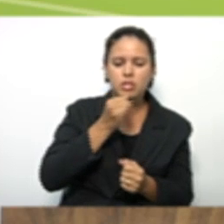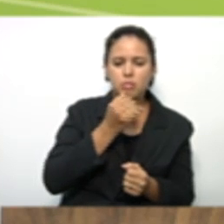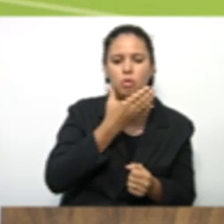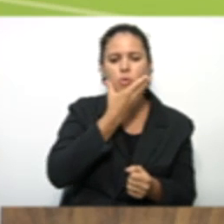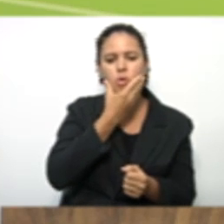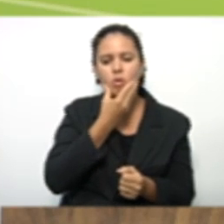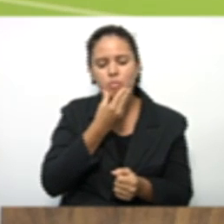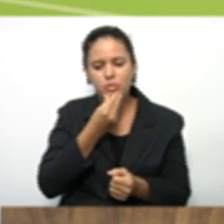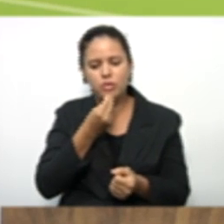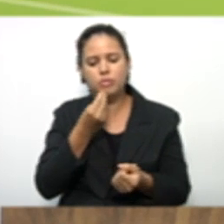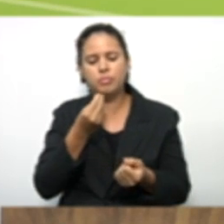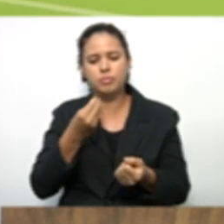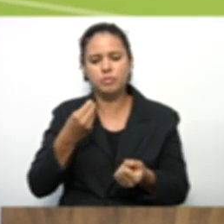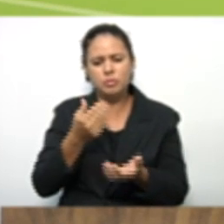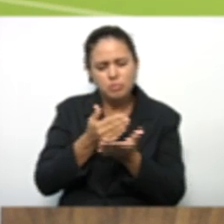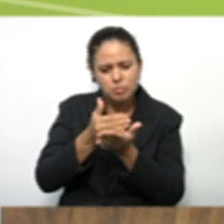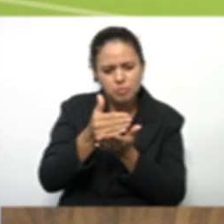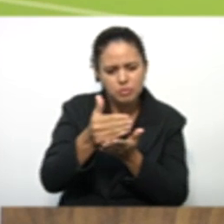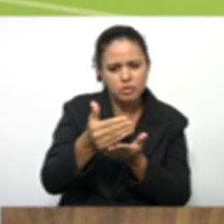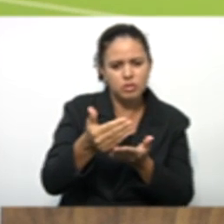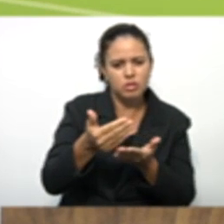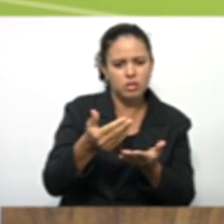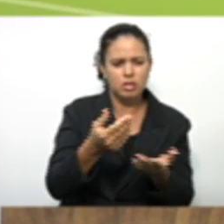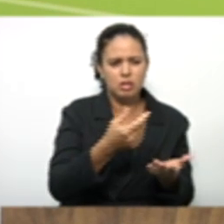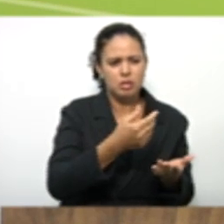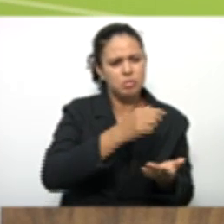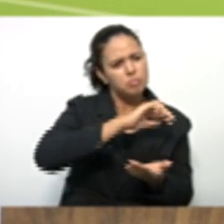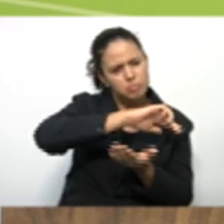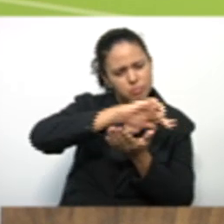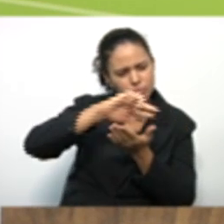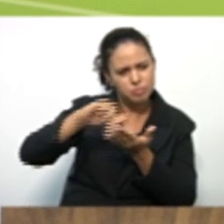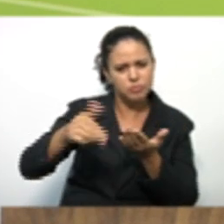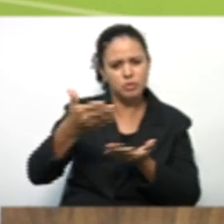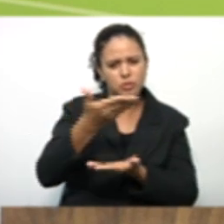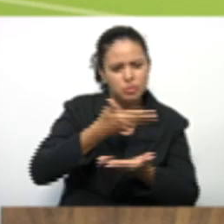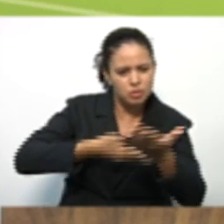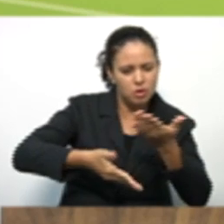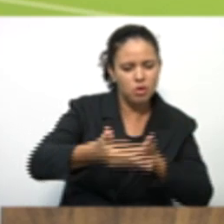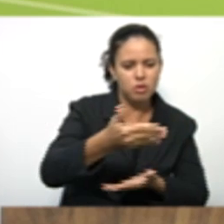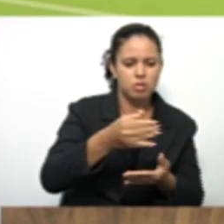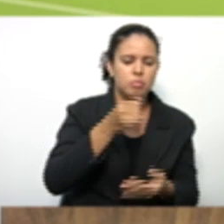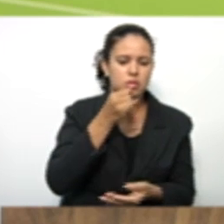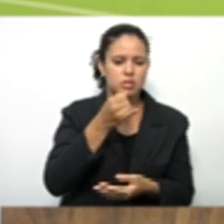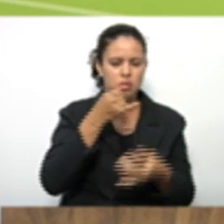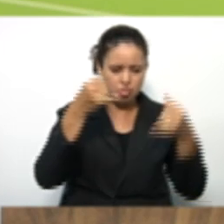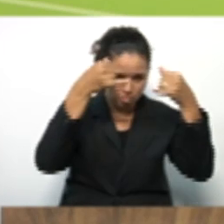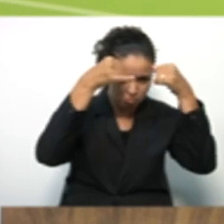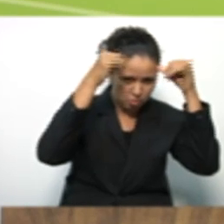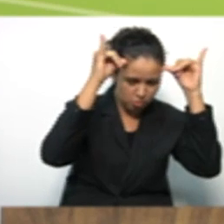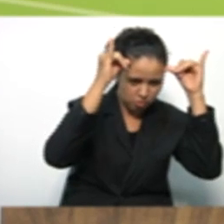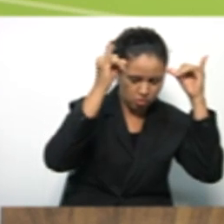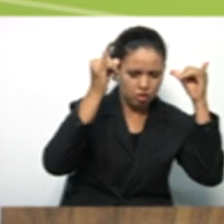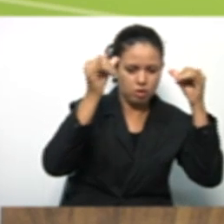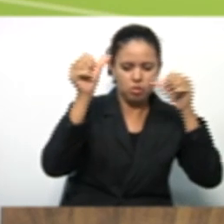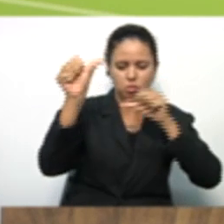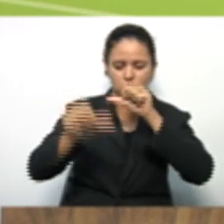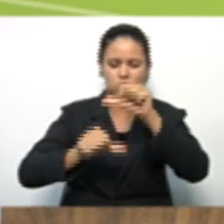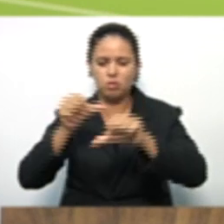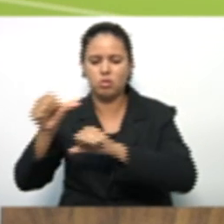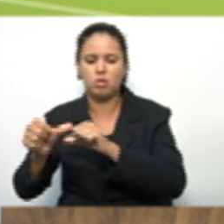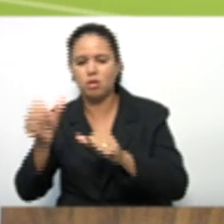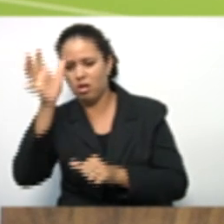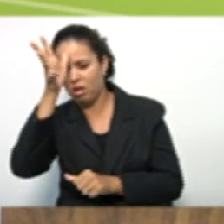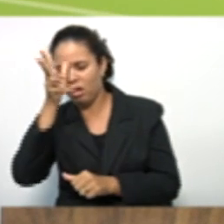né? Deixou de fazer aquela troca entre um gado com as galinhas, os ovos,